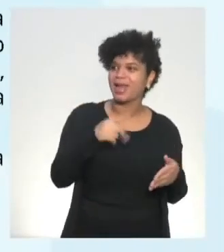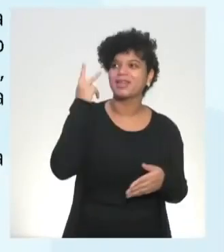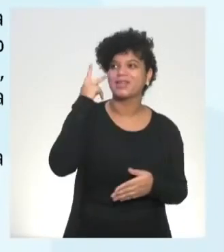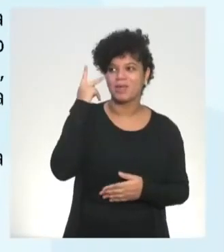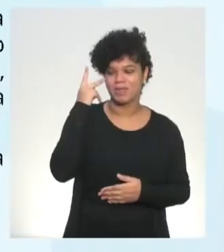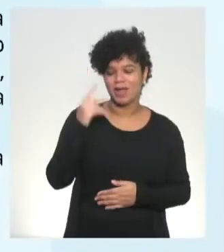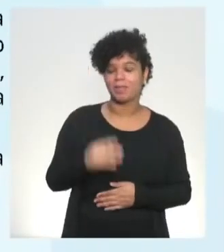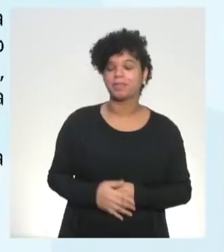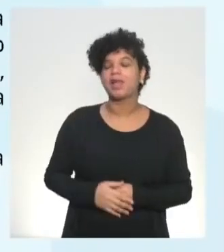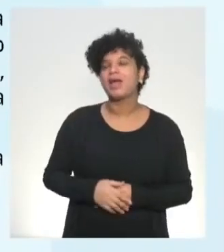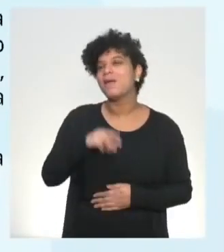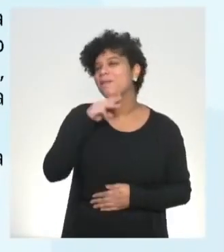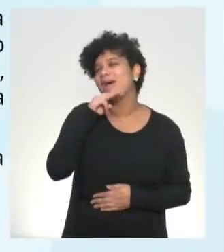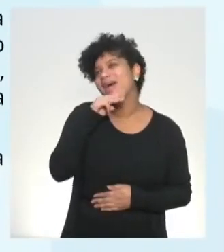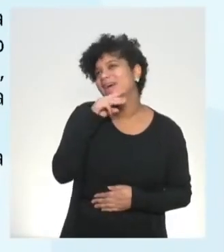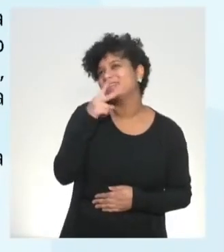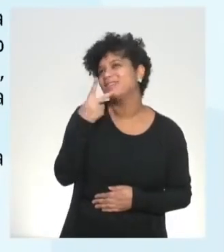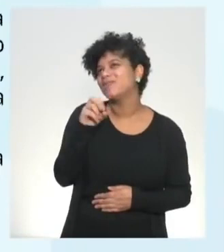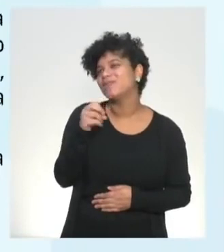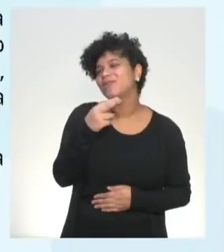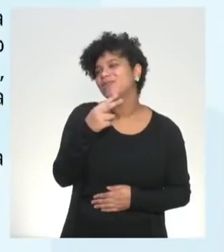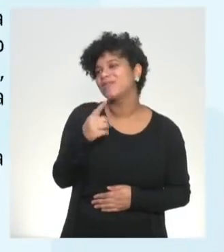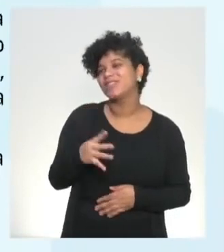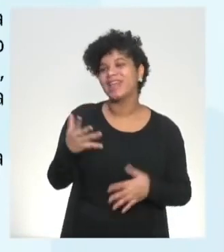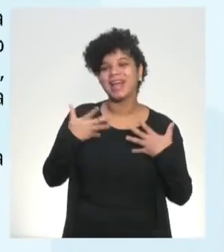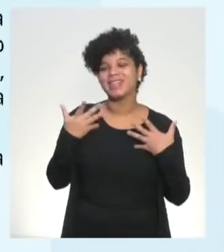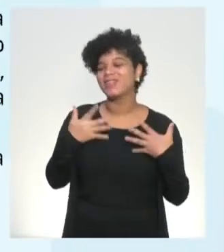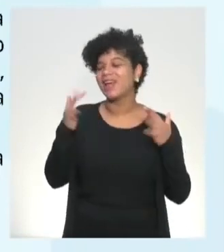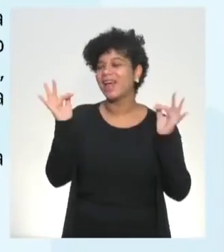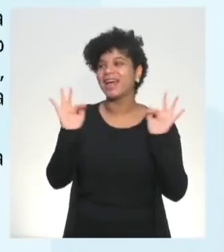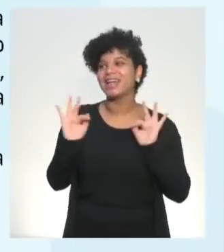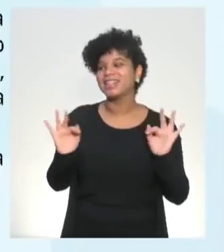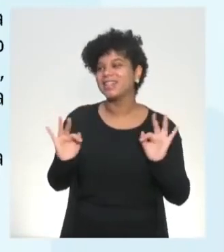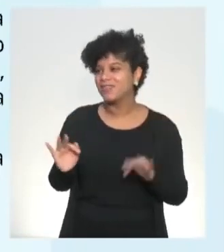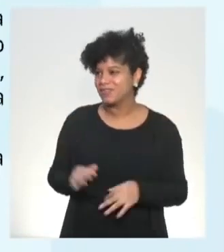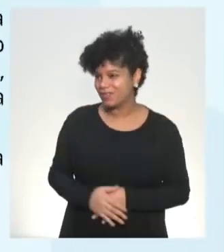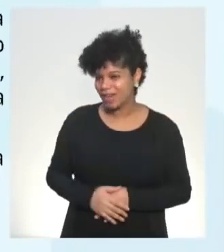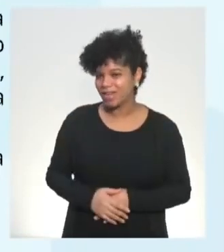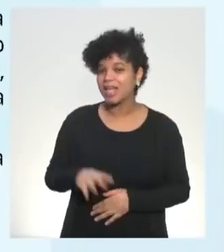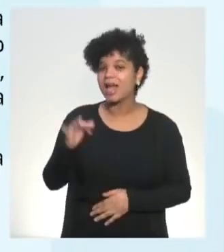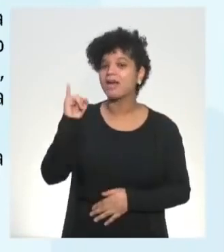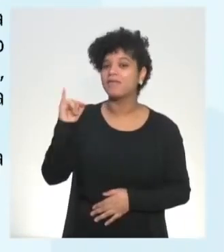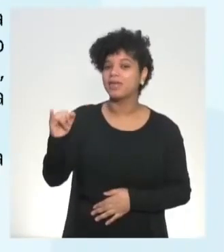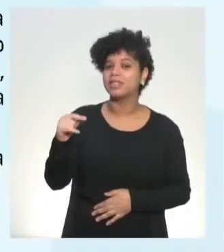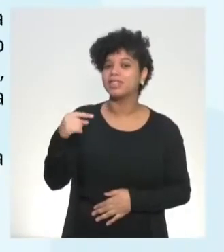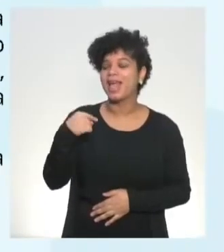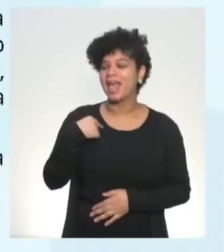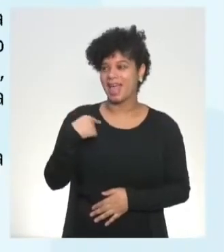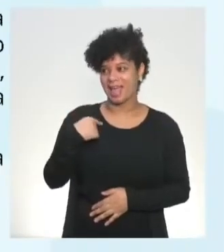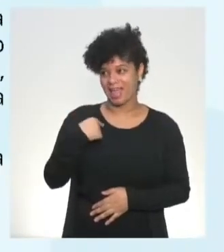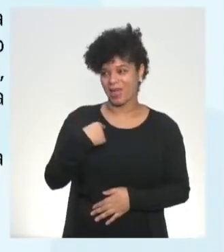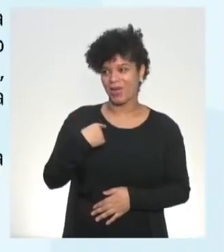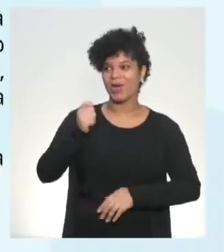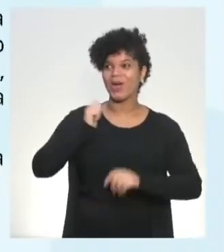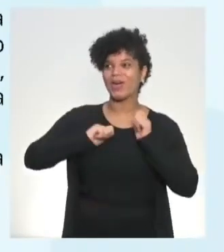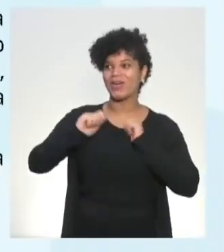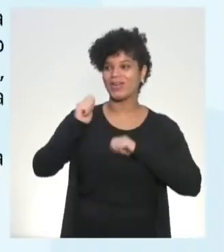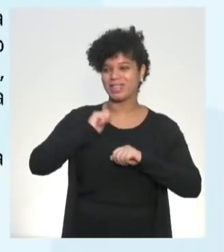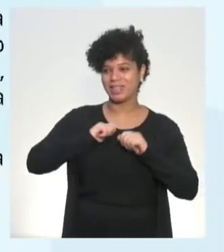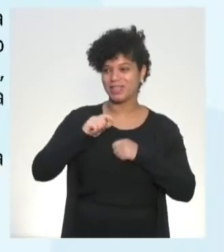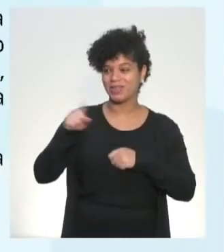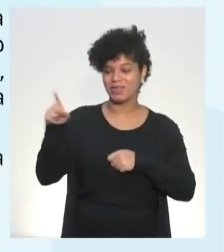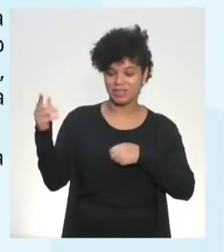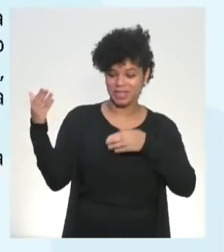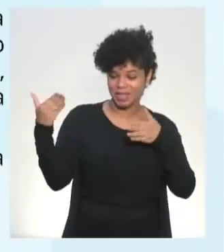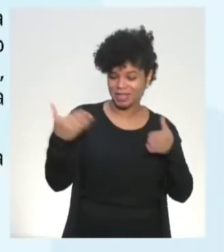mês mais lindo do ano. O motivo desta carta é para lhe dizer que estou muito ansiosa para você